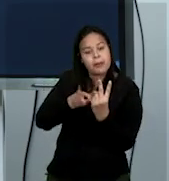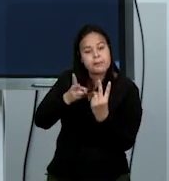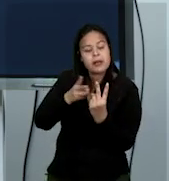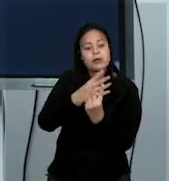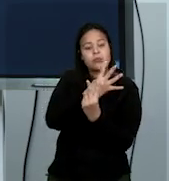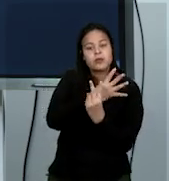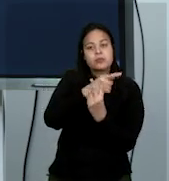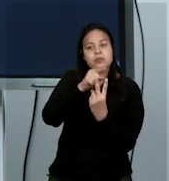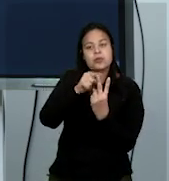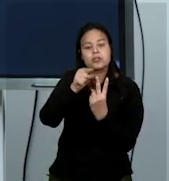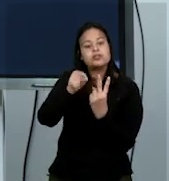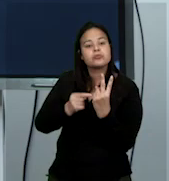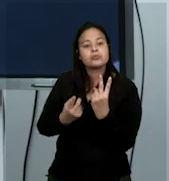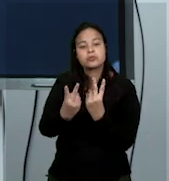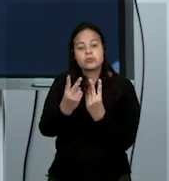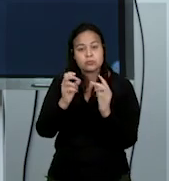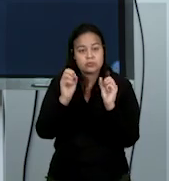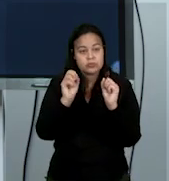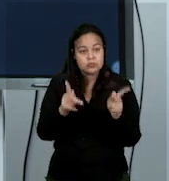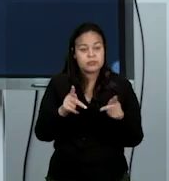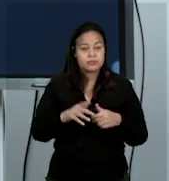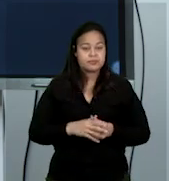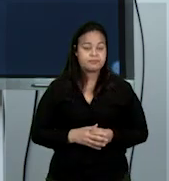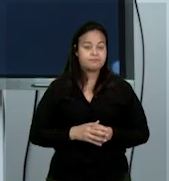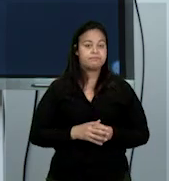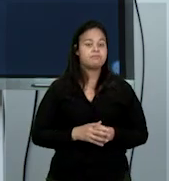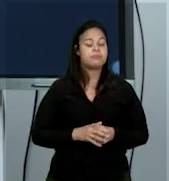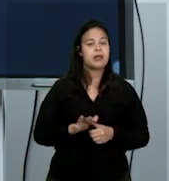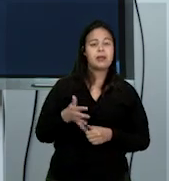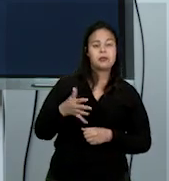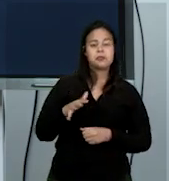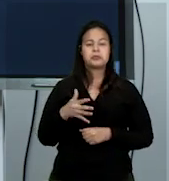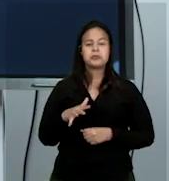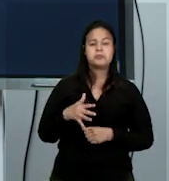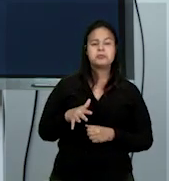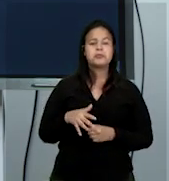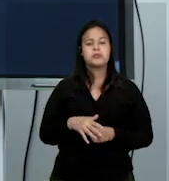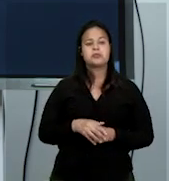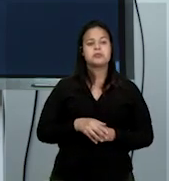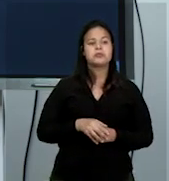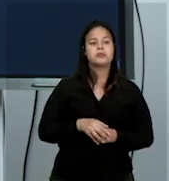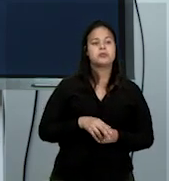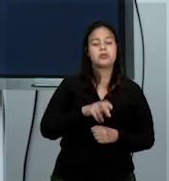2, ok? E que isso vai me dar aproximadamente